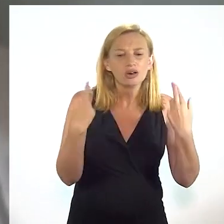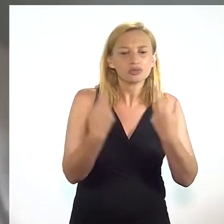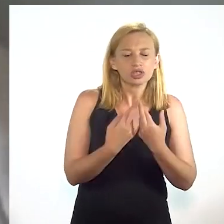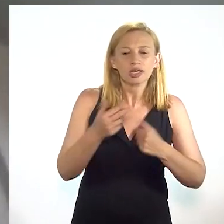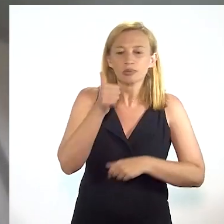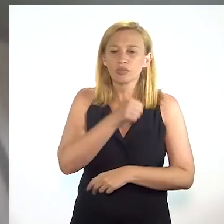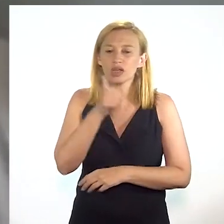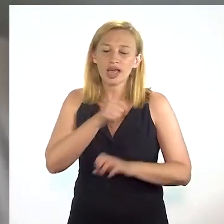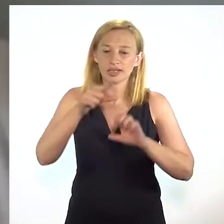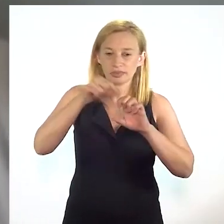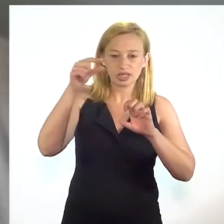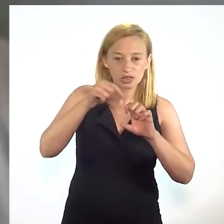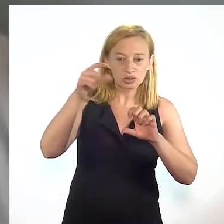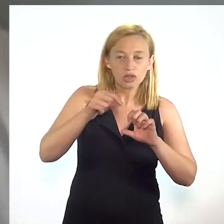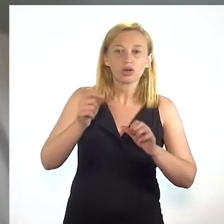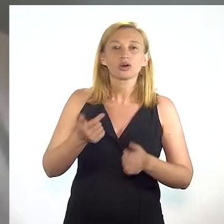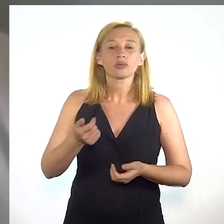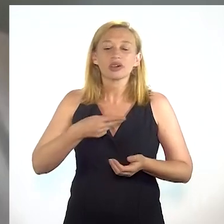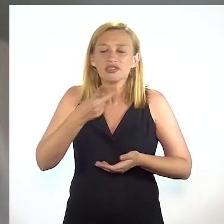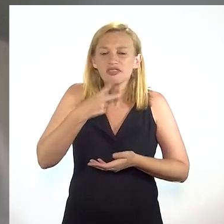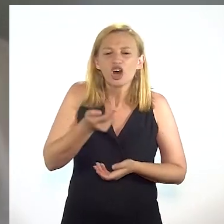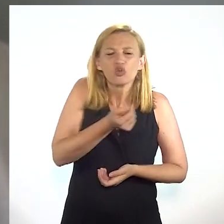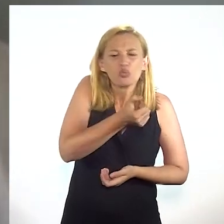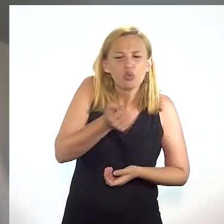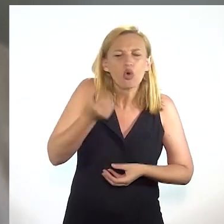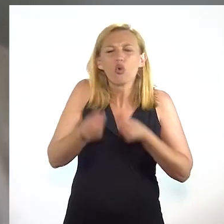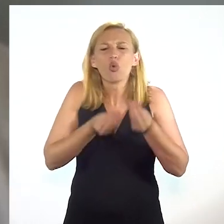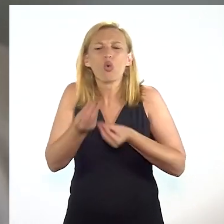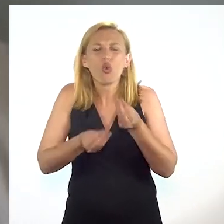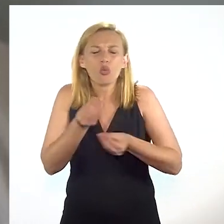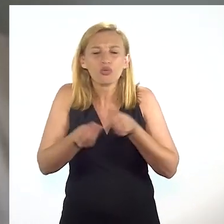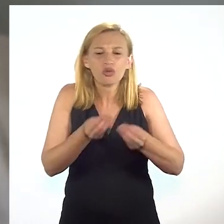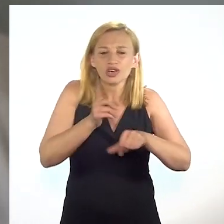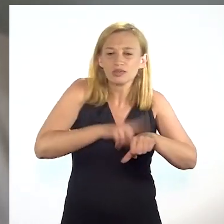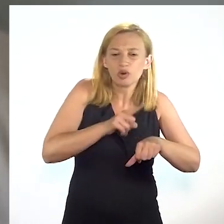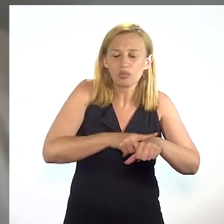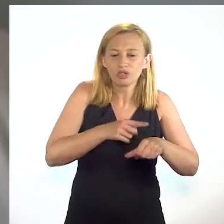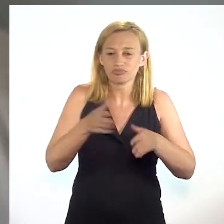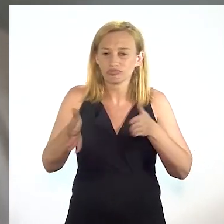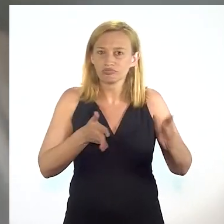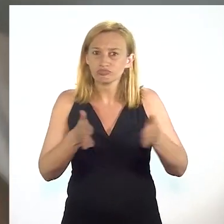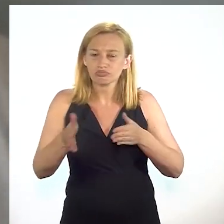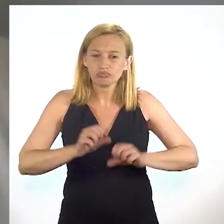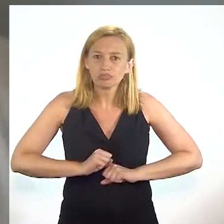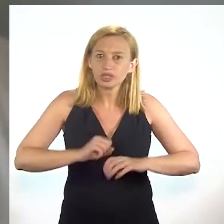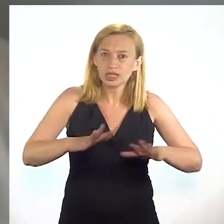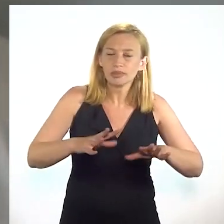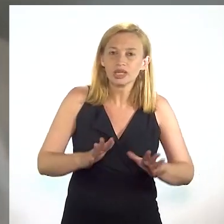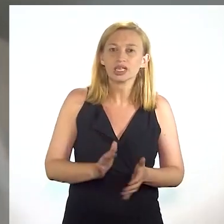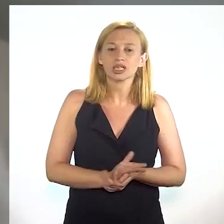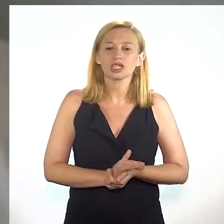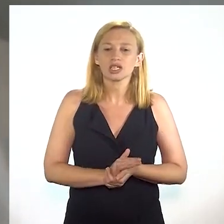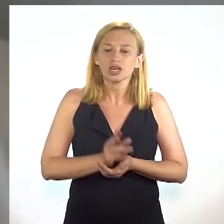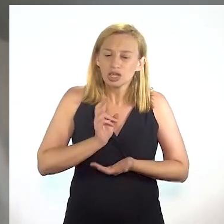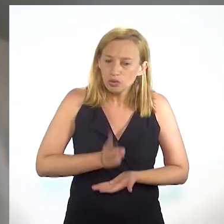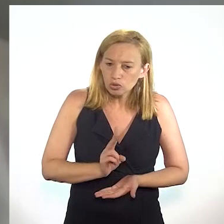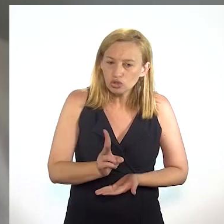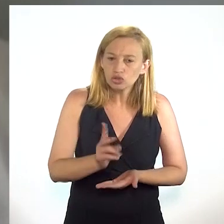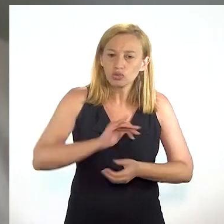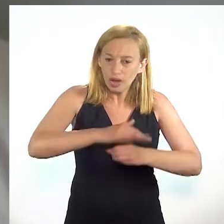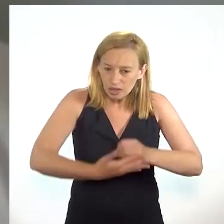reunir mulheres empreendedoras para que elas contem um pouco como é que foi atravessar esse momento de pandemia e